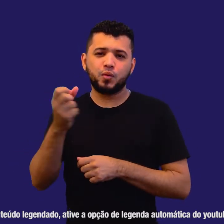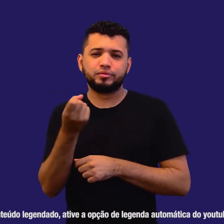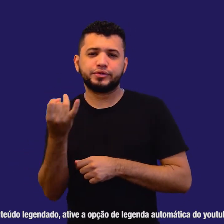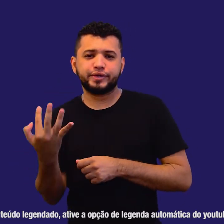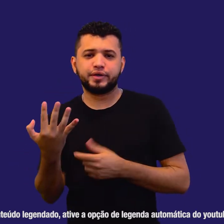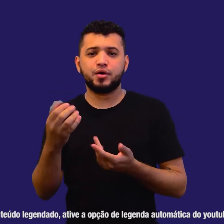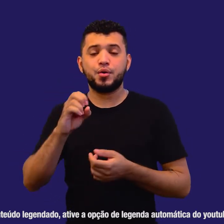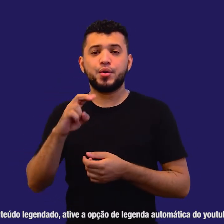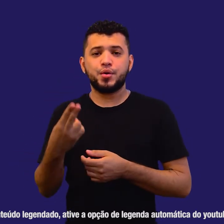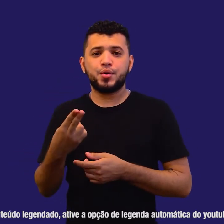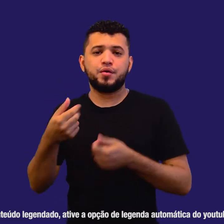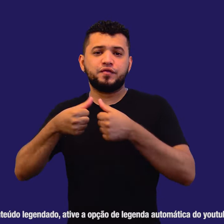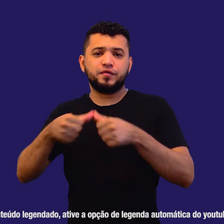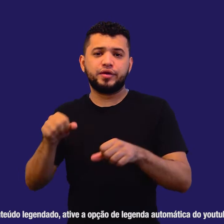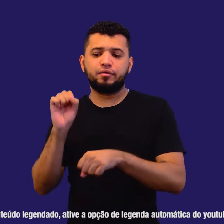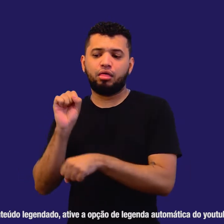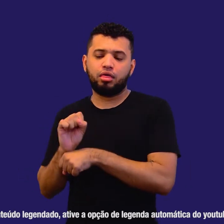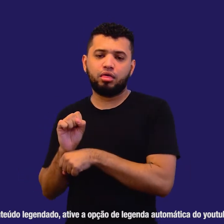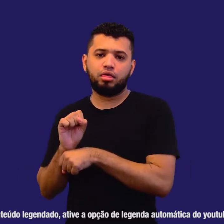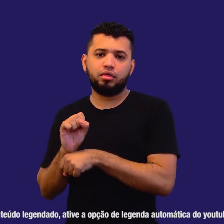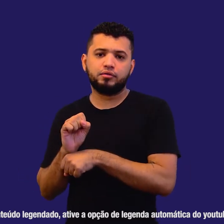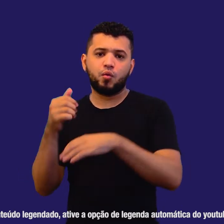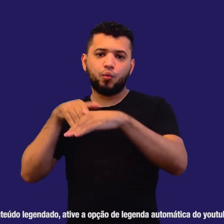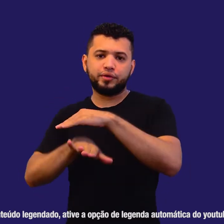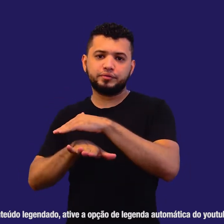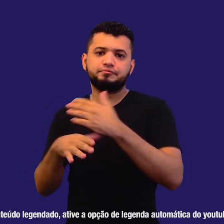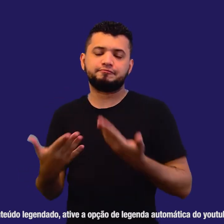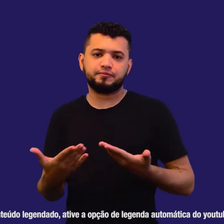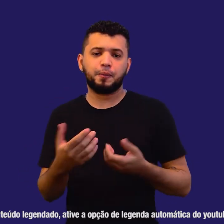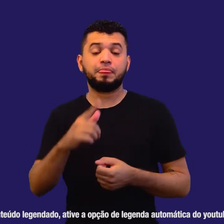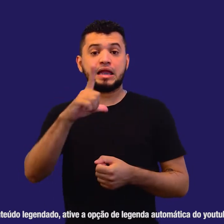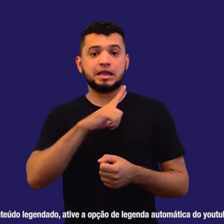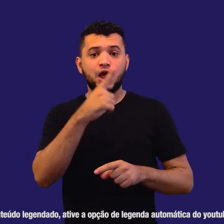mesmo que ficam um bom tempo ociosos, né? Então,